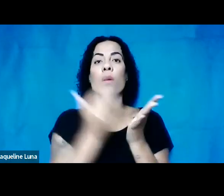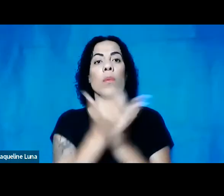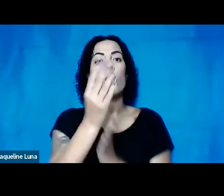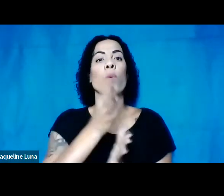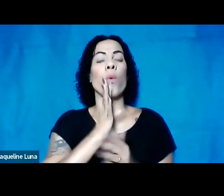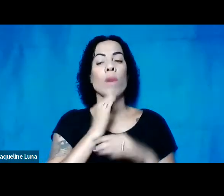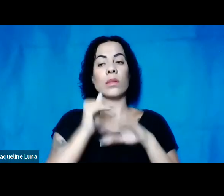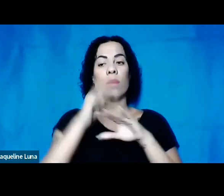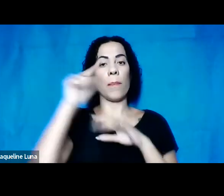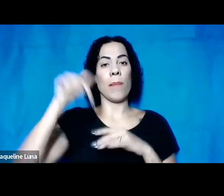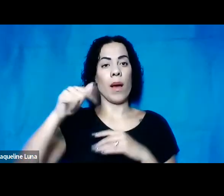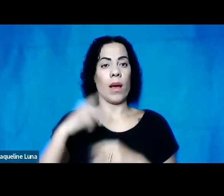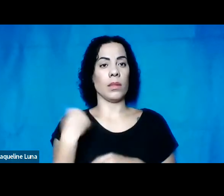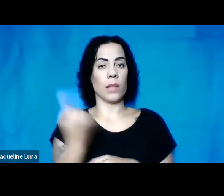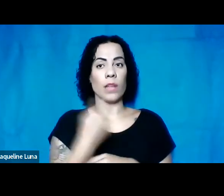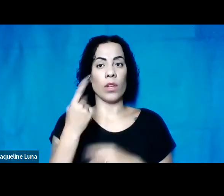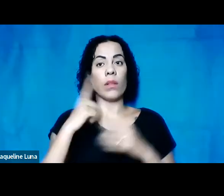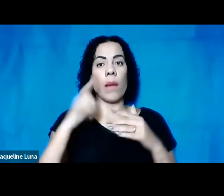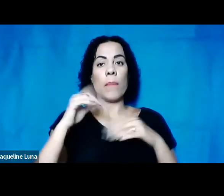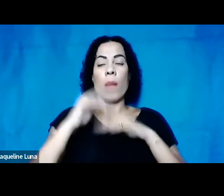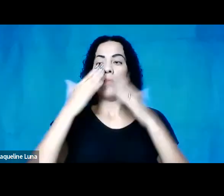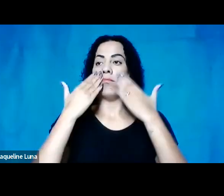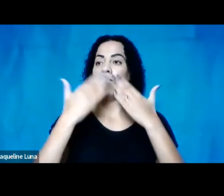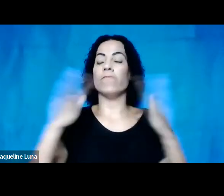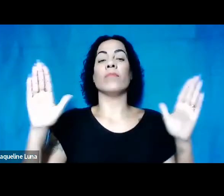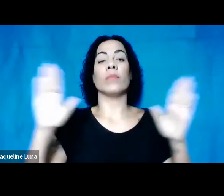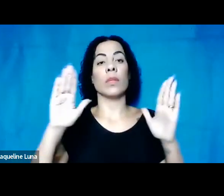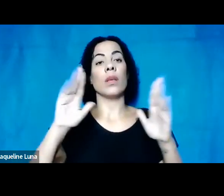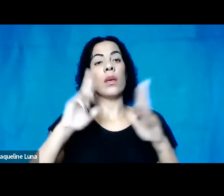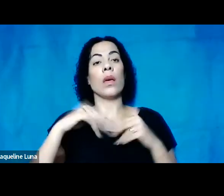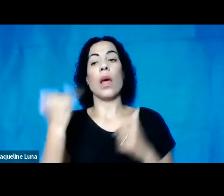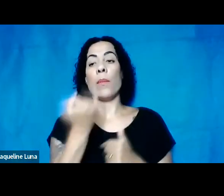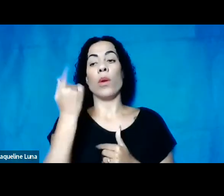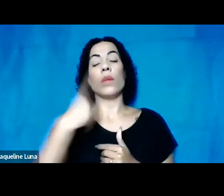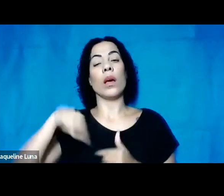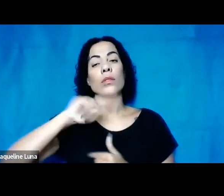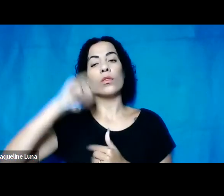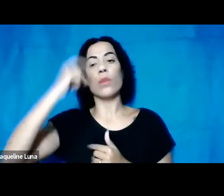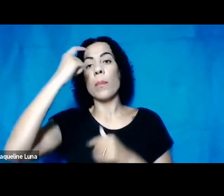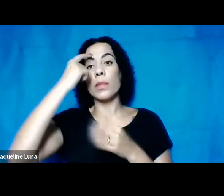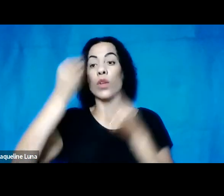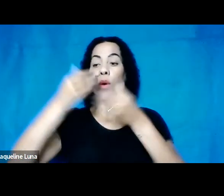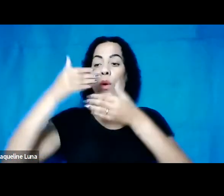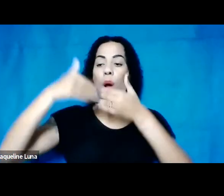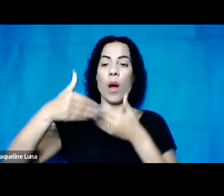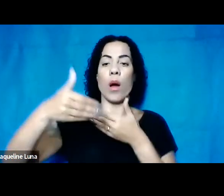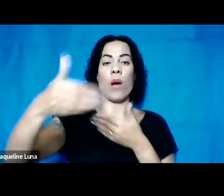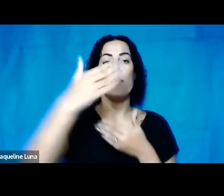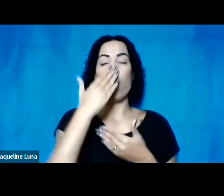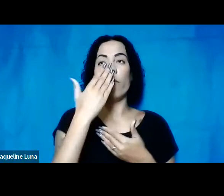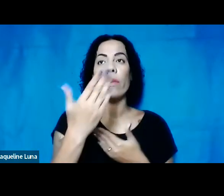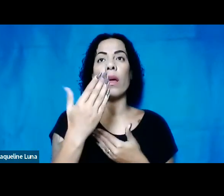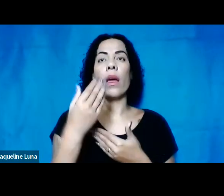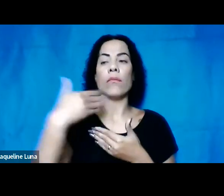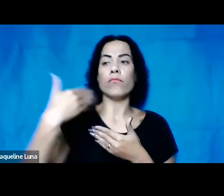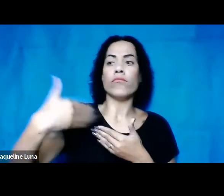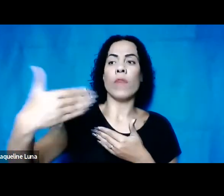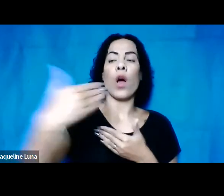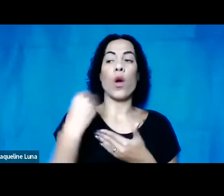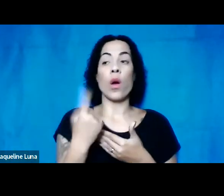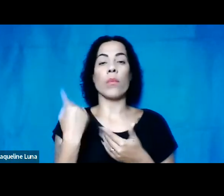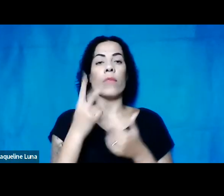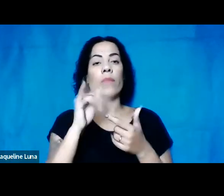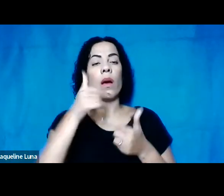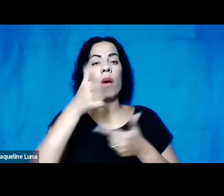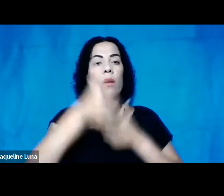a pandemia. Eu acho que é super importante a gente pensar daqui para frente, né? De que maneira a gente vai atuar, que a gente vai